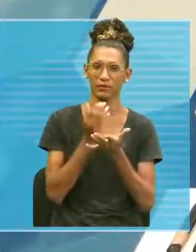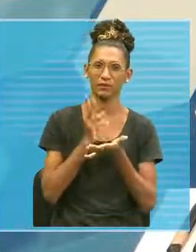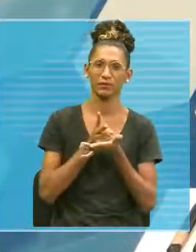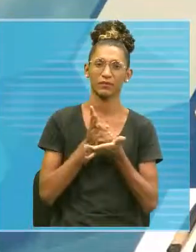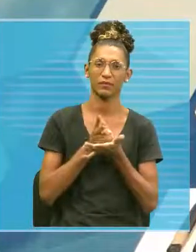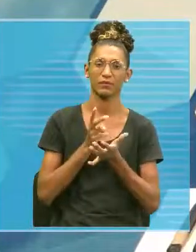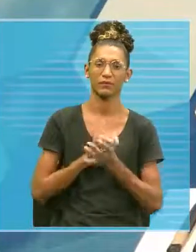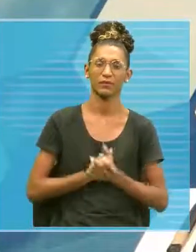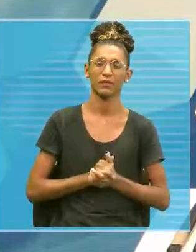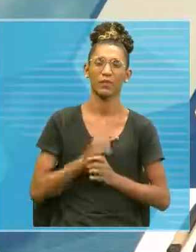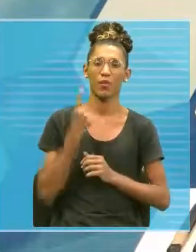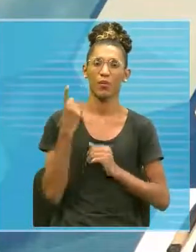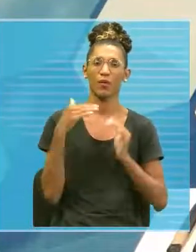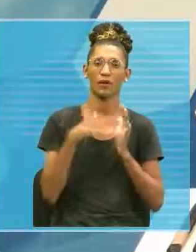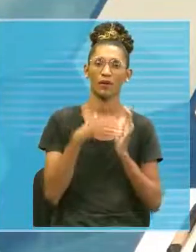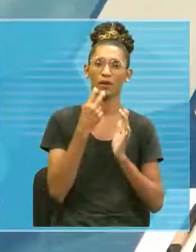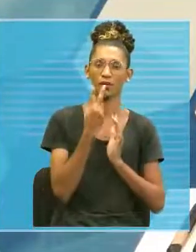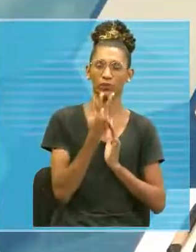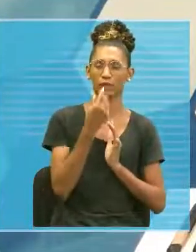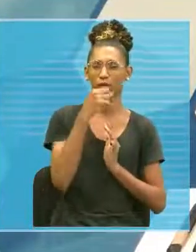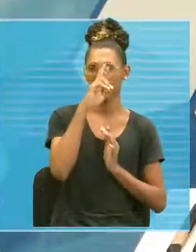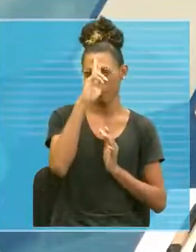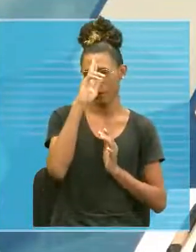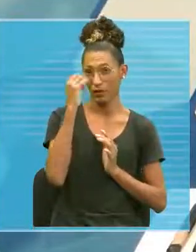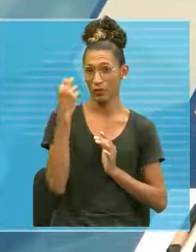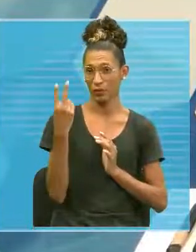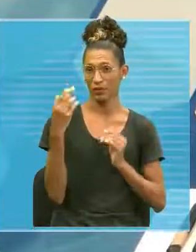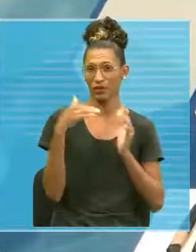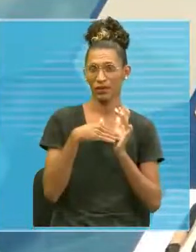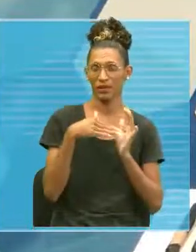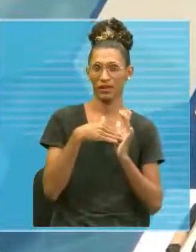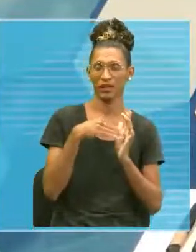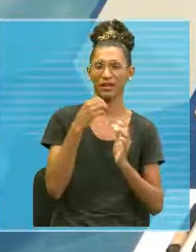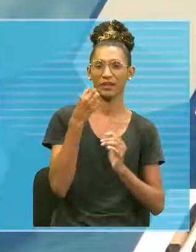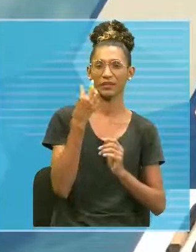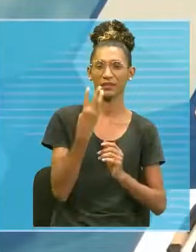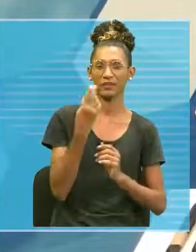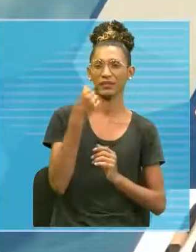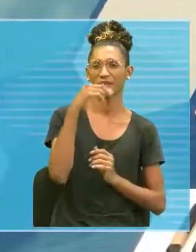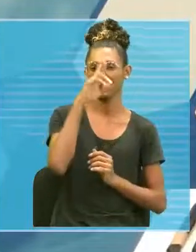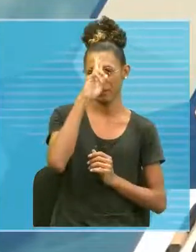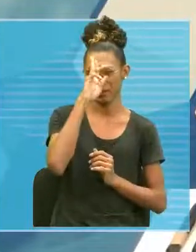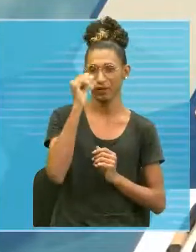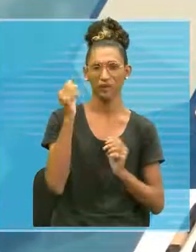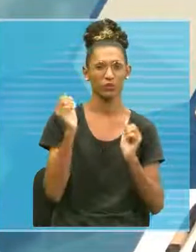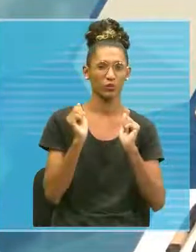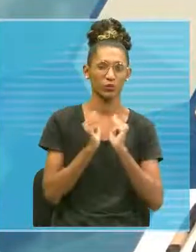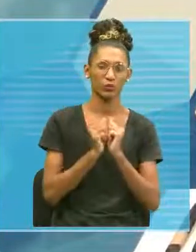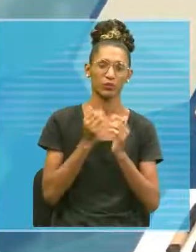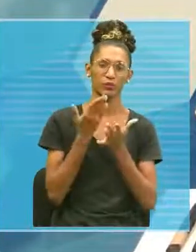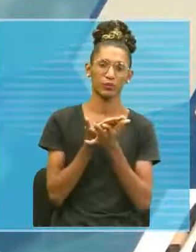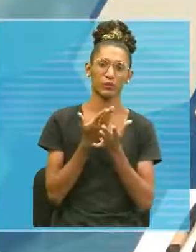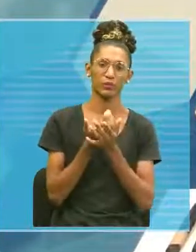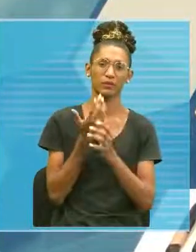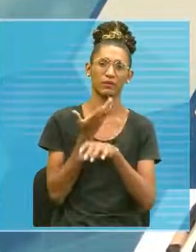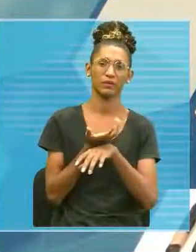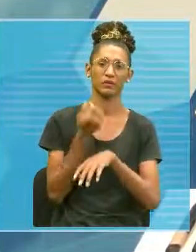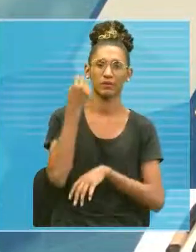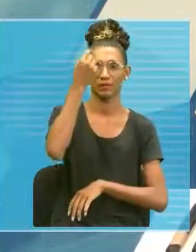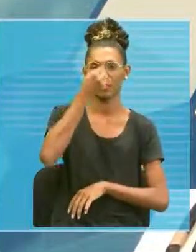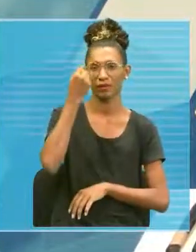né dê umas duas e duas três horas vocês estarão aqui comigo tá